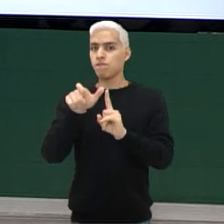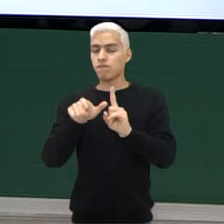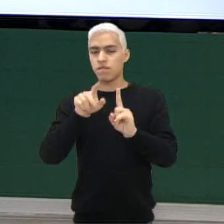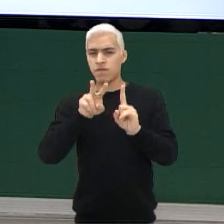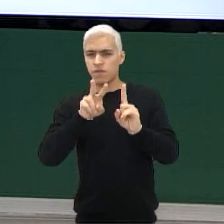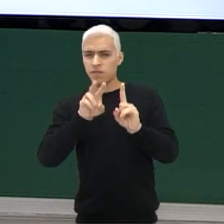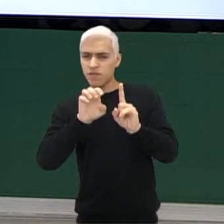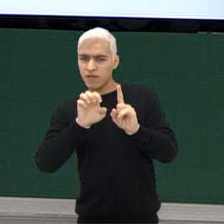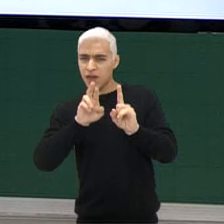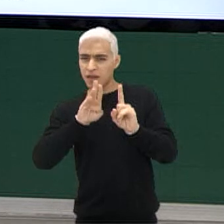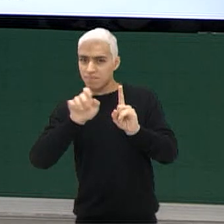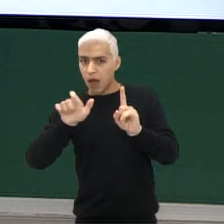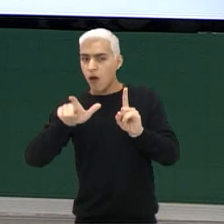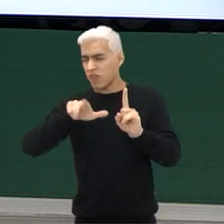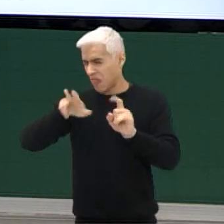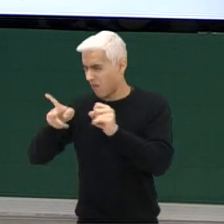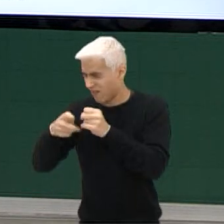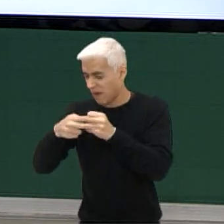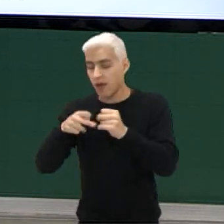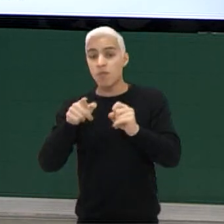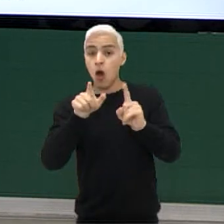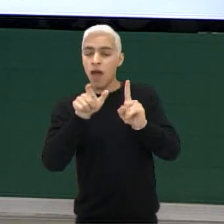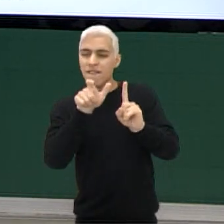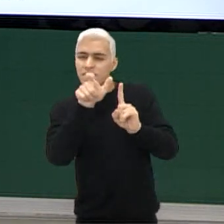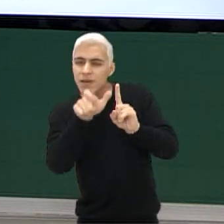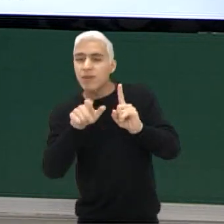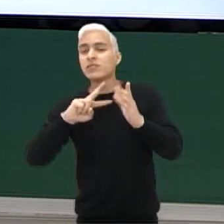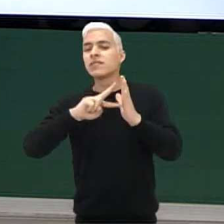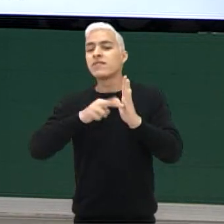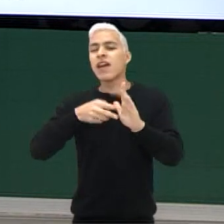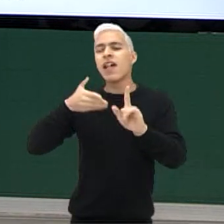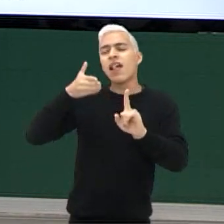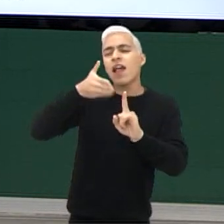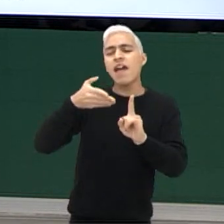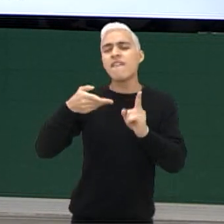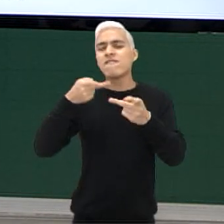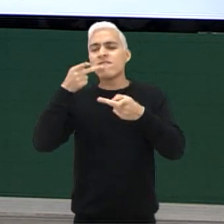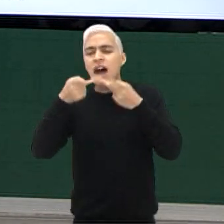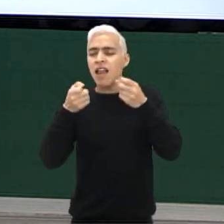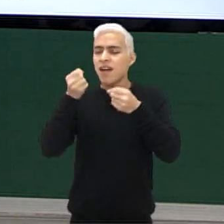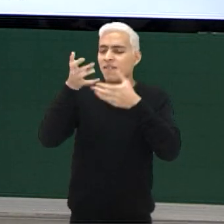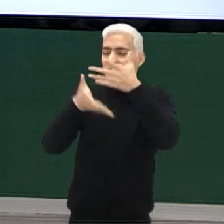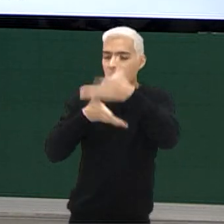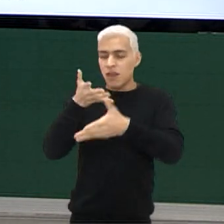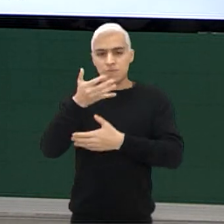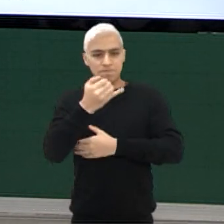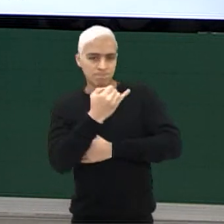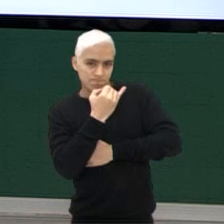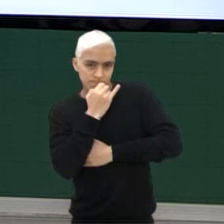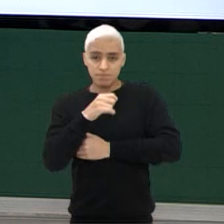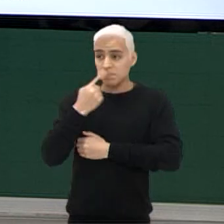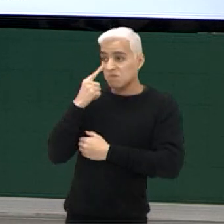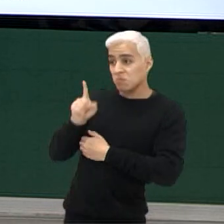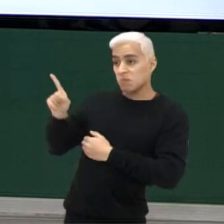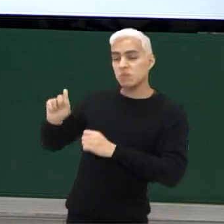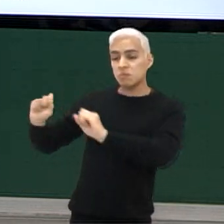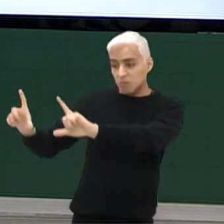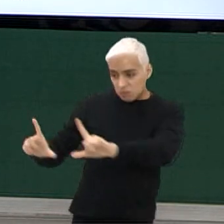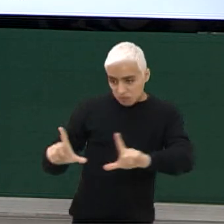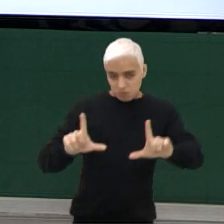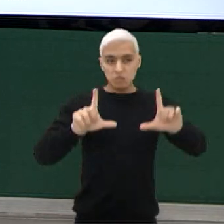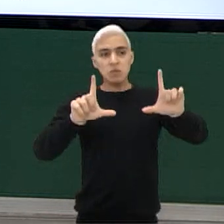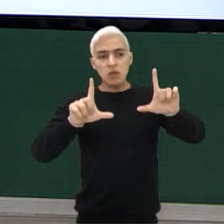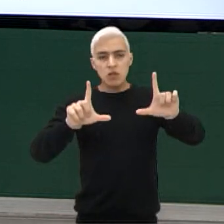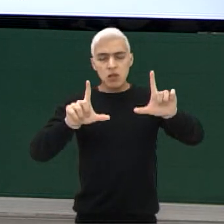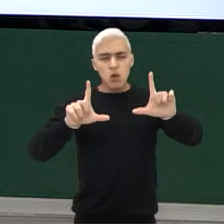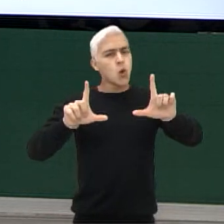eu verbalizo, quando eu vou falar alguma coisa. Aqui eu tenho, por exemplo, o texto não